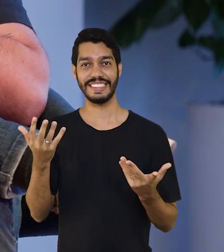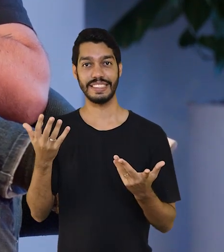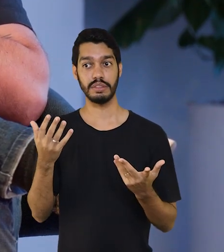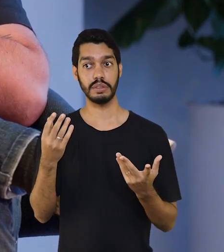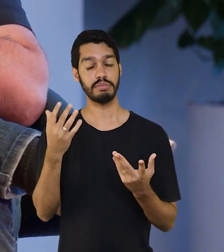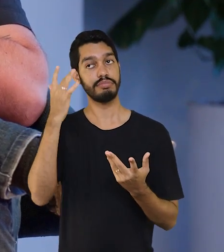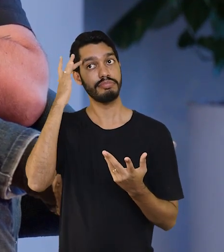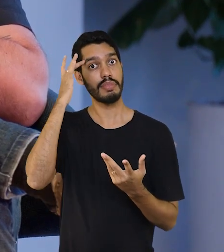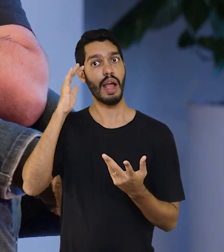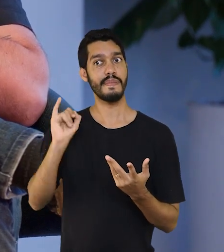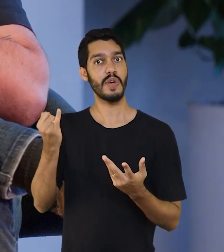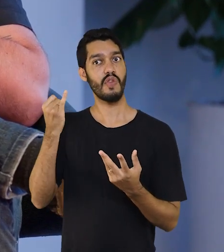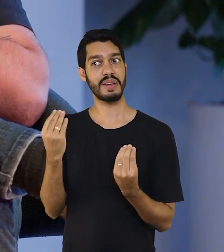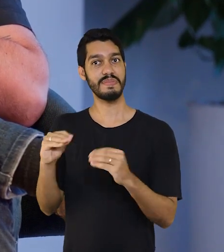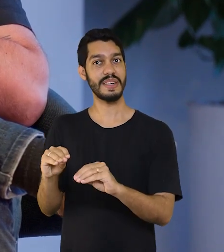in.